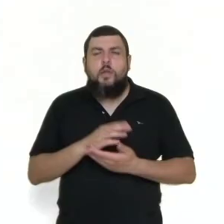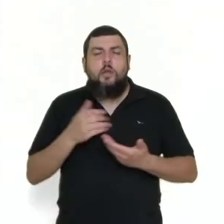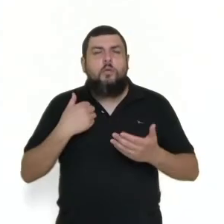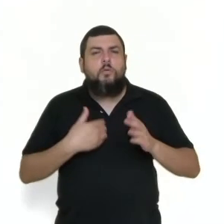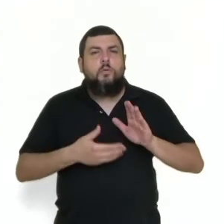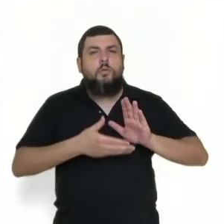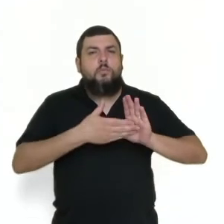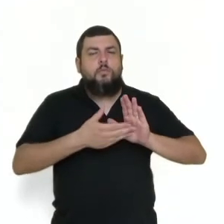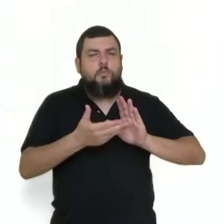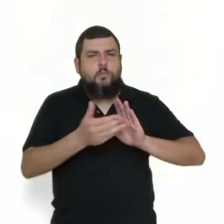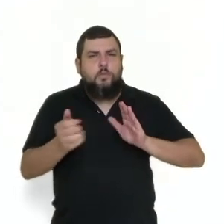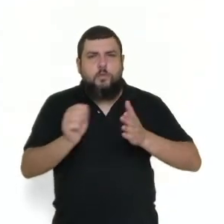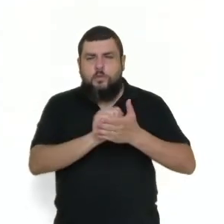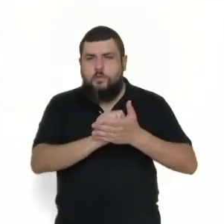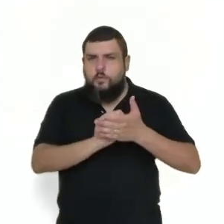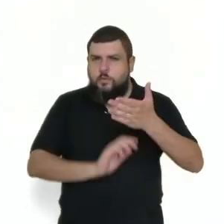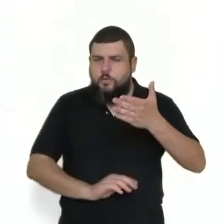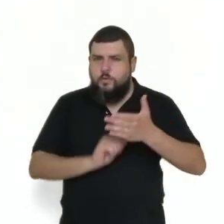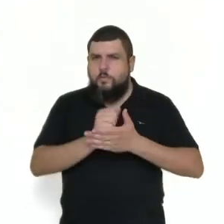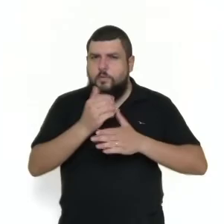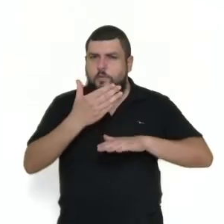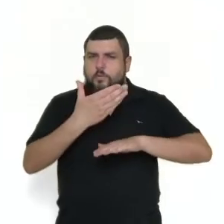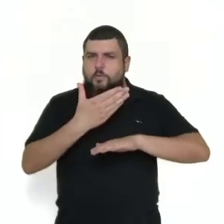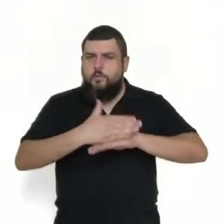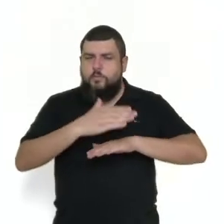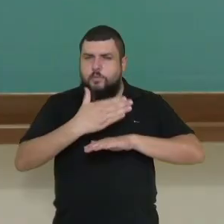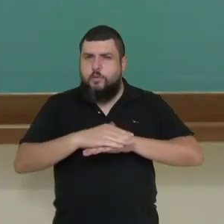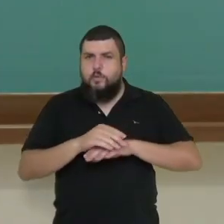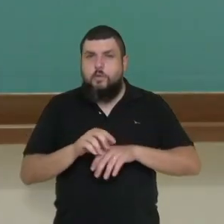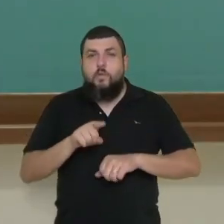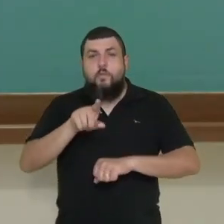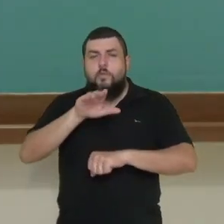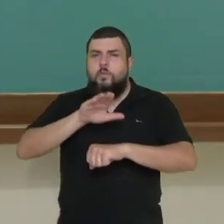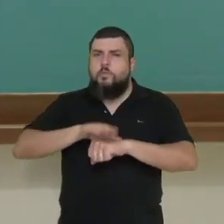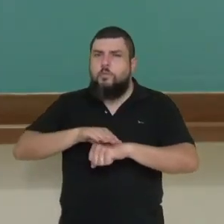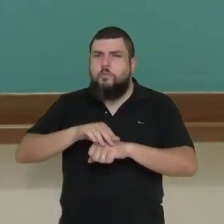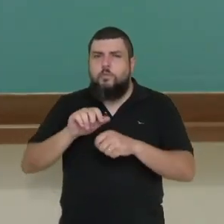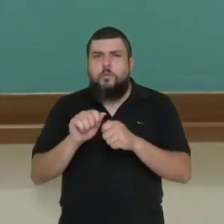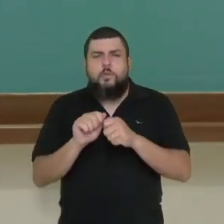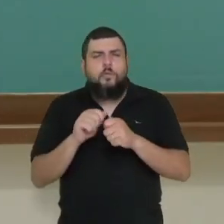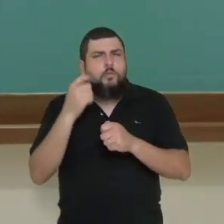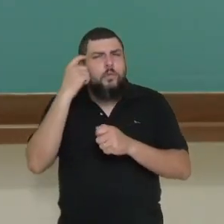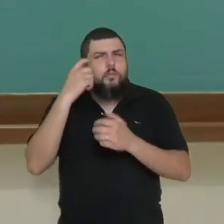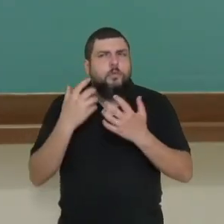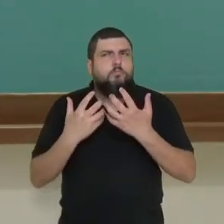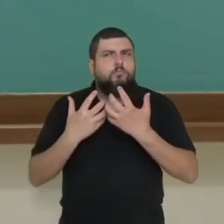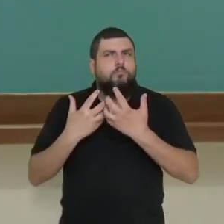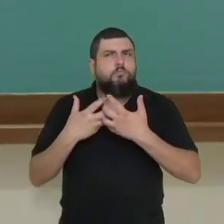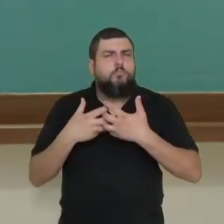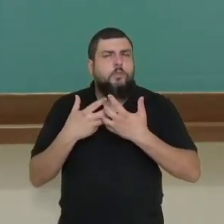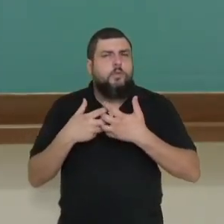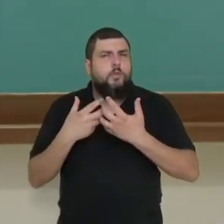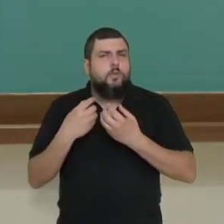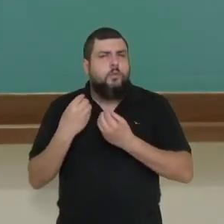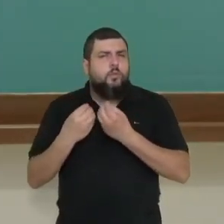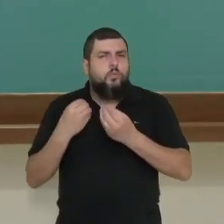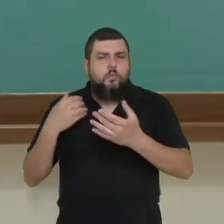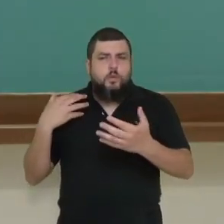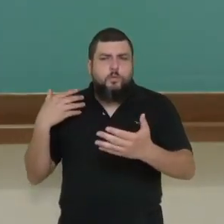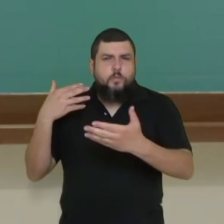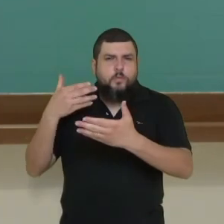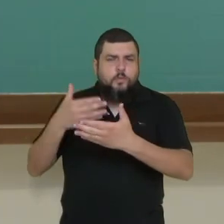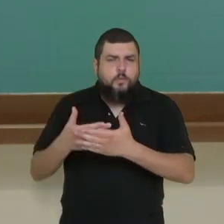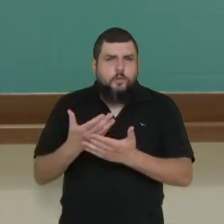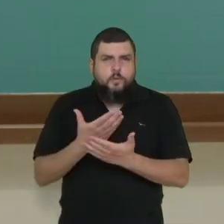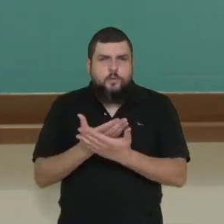gente, uma atividade mão na massa, tá? Que você vai fazer, você vai raciocinar ali com base no que